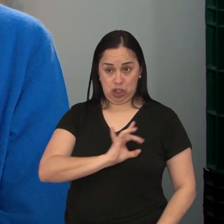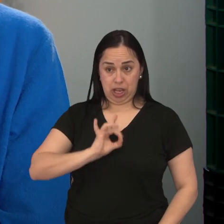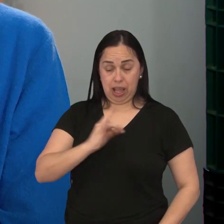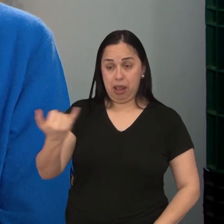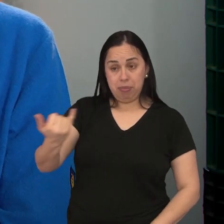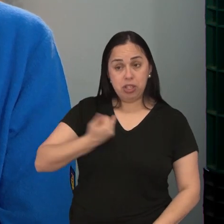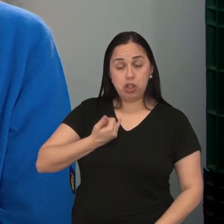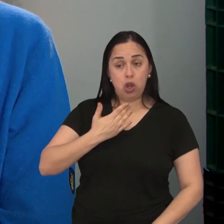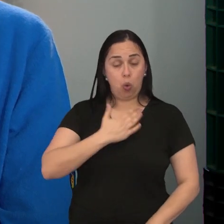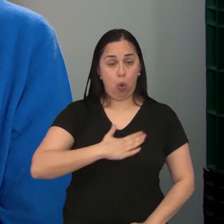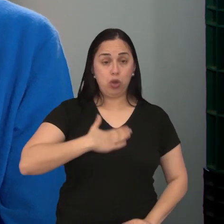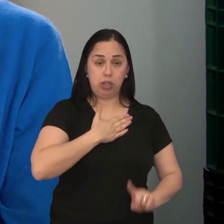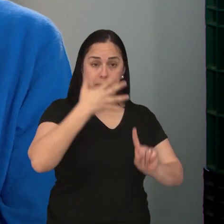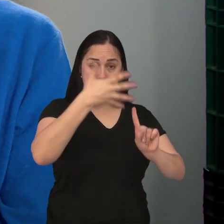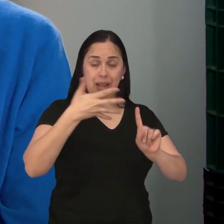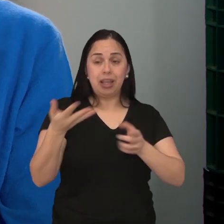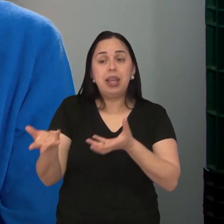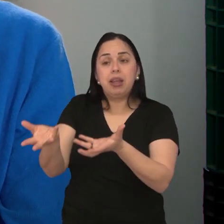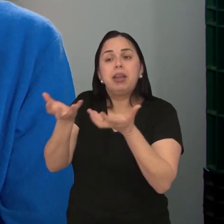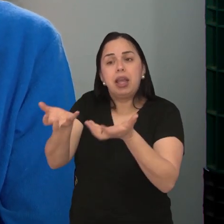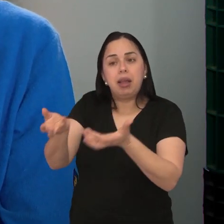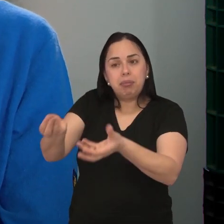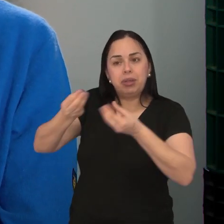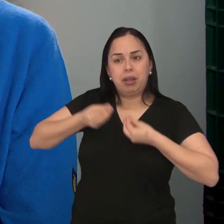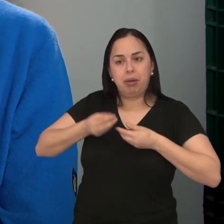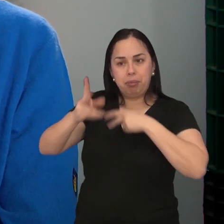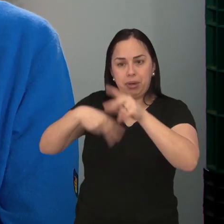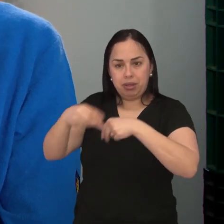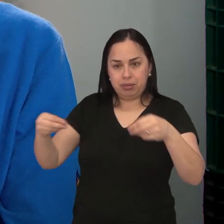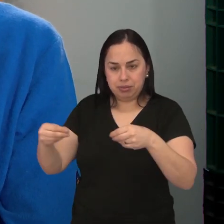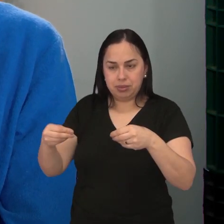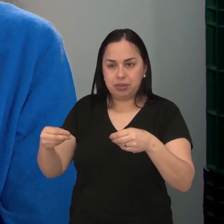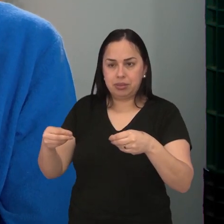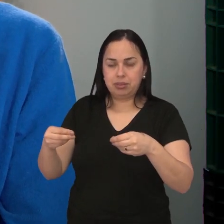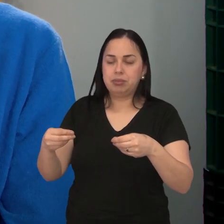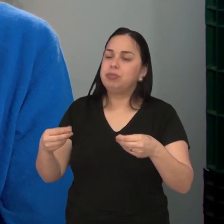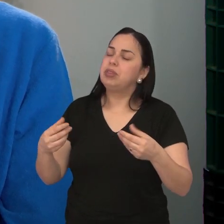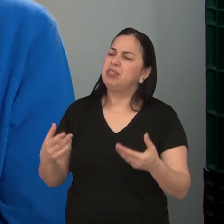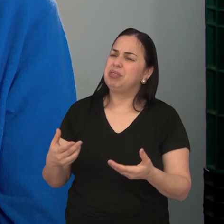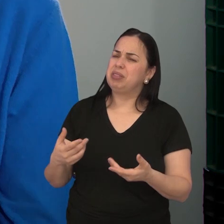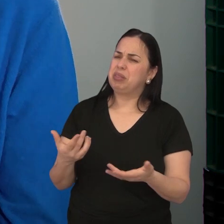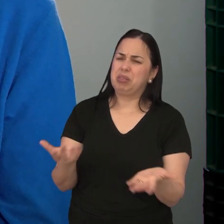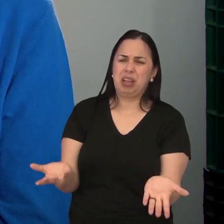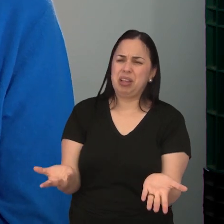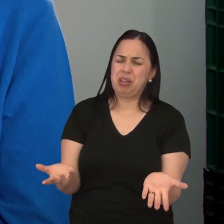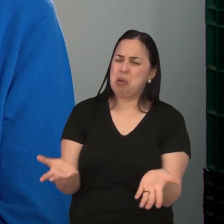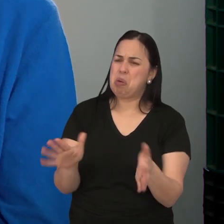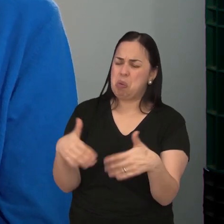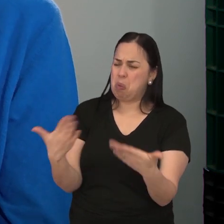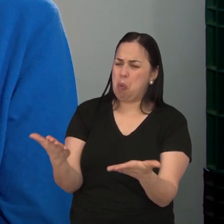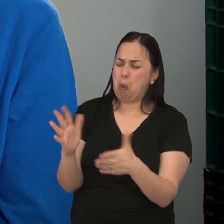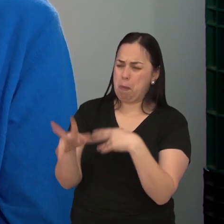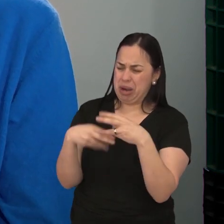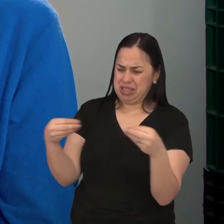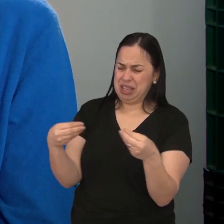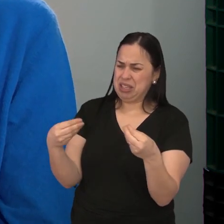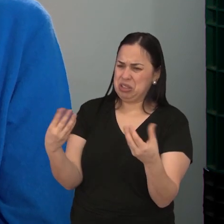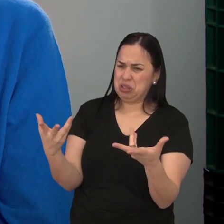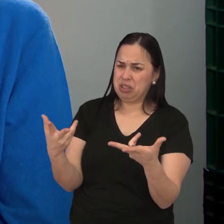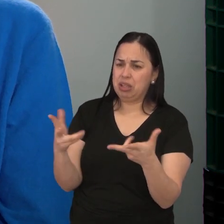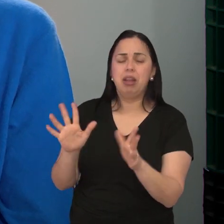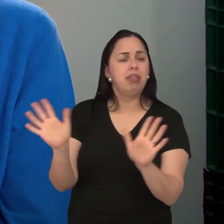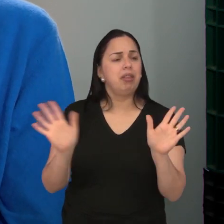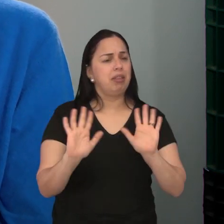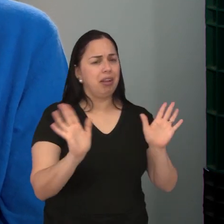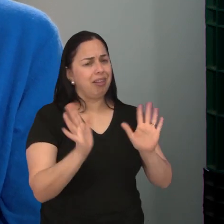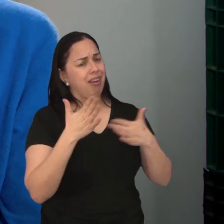tua palestra e eu vou te dar um presente. Tem que ficar mais na tua mão do que na minha. Eu falei: mas o que, senhor? Eu não preciso do presente.